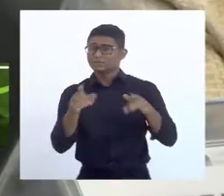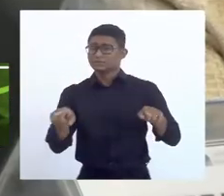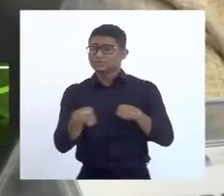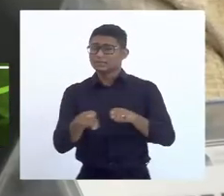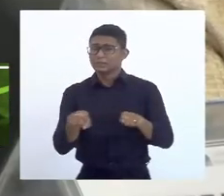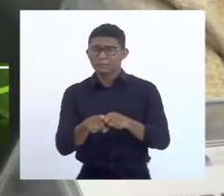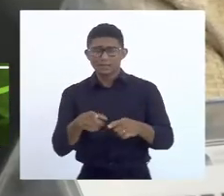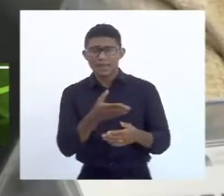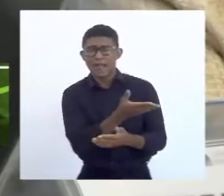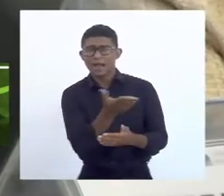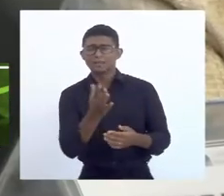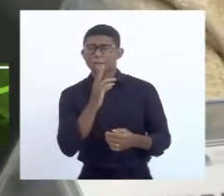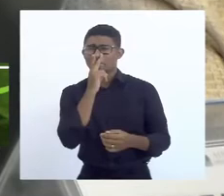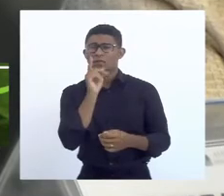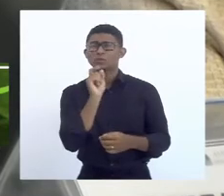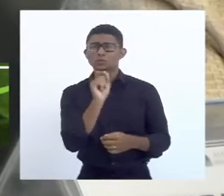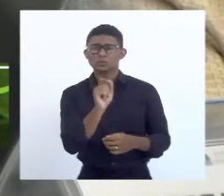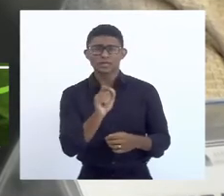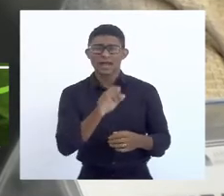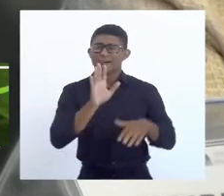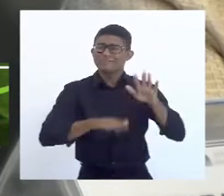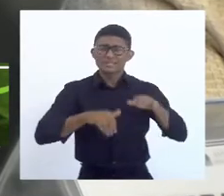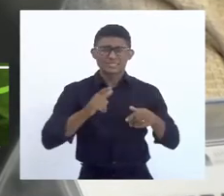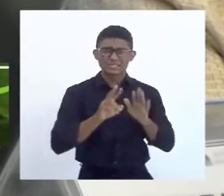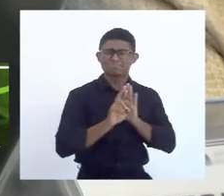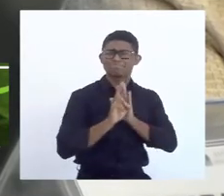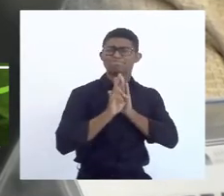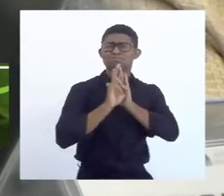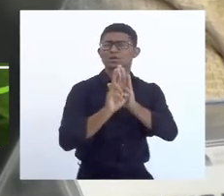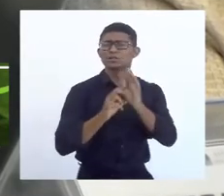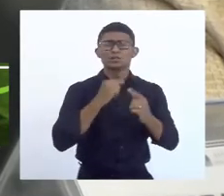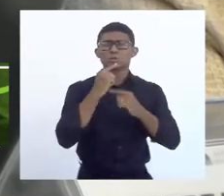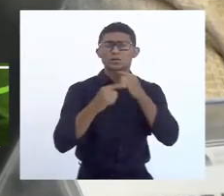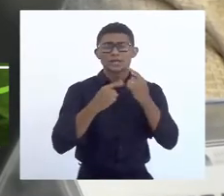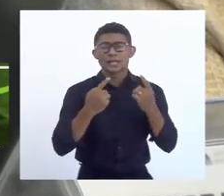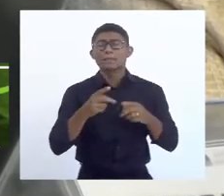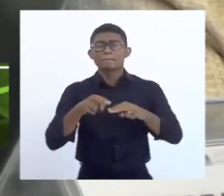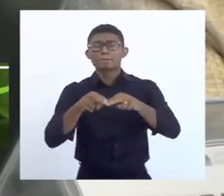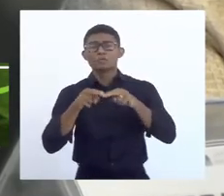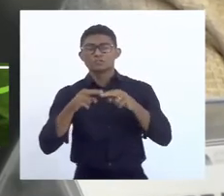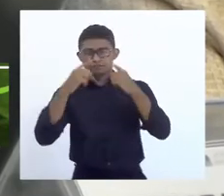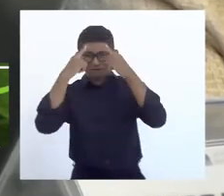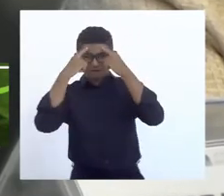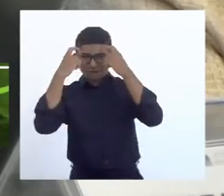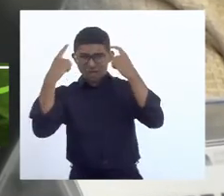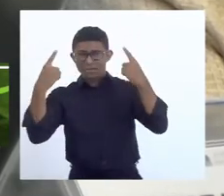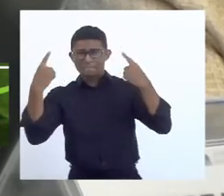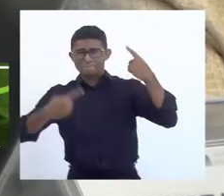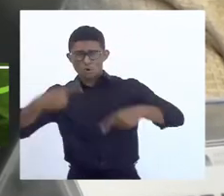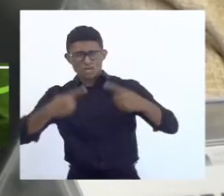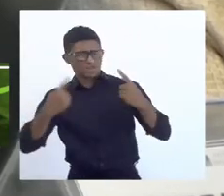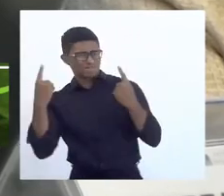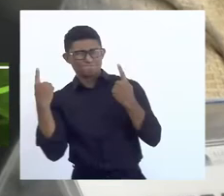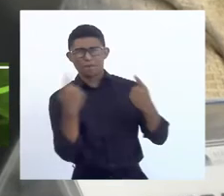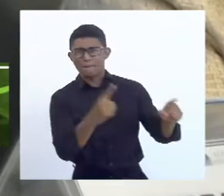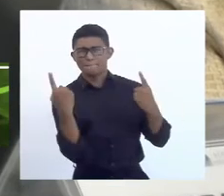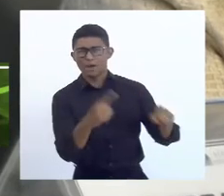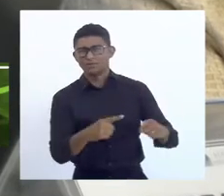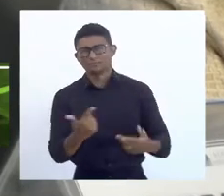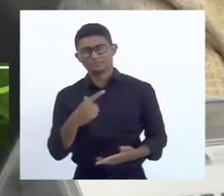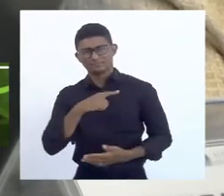se mantêm subrepresentadas por conta das práticas de violência política. Uma pesquisa